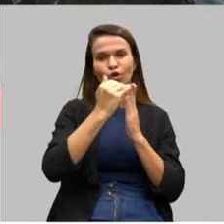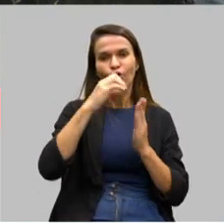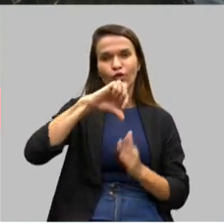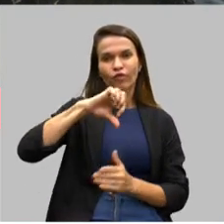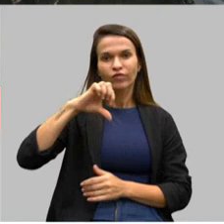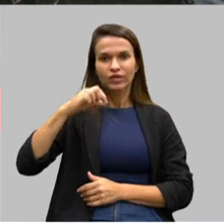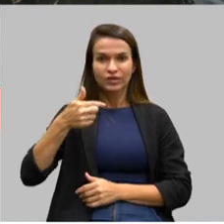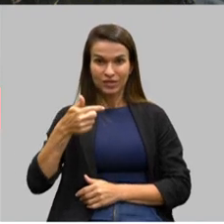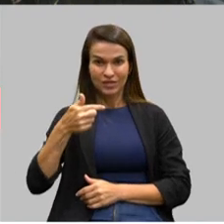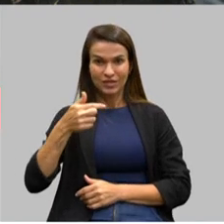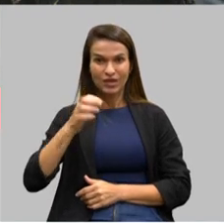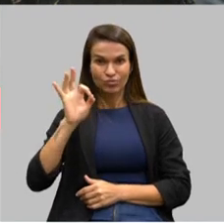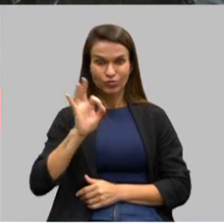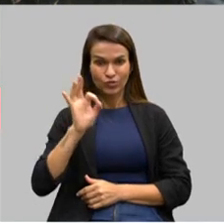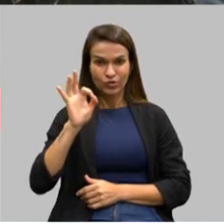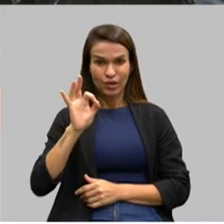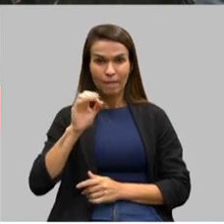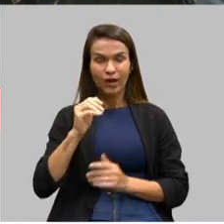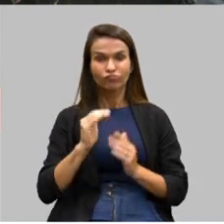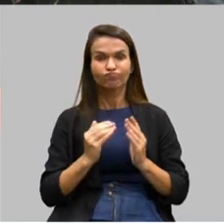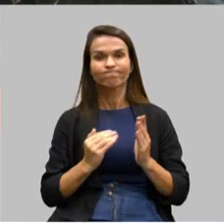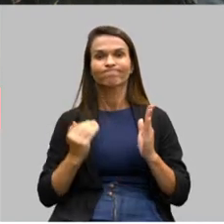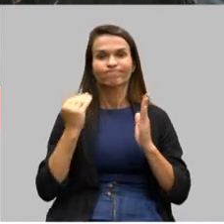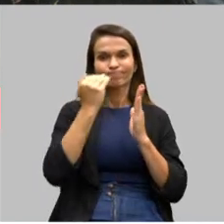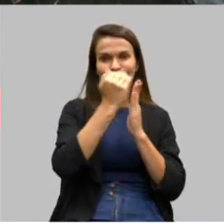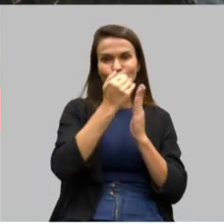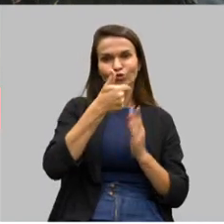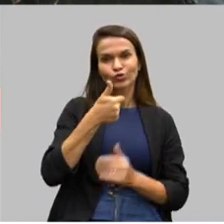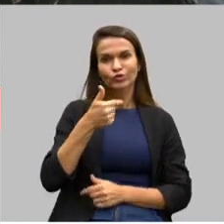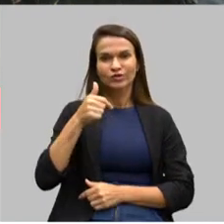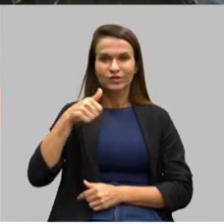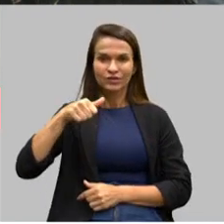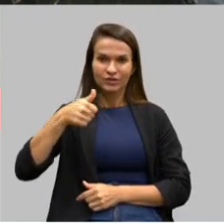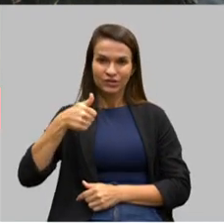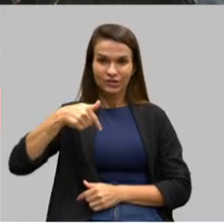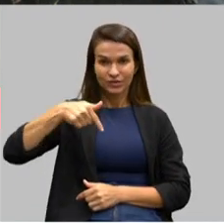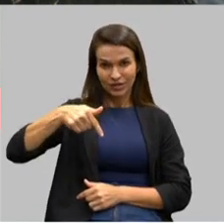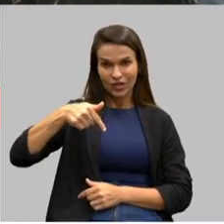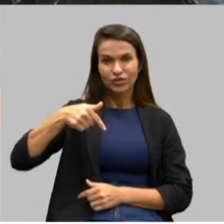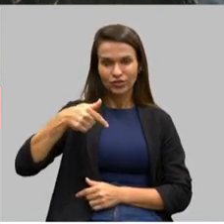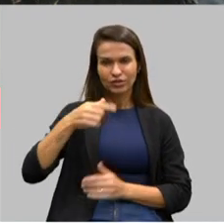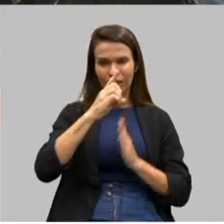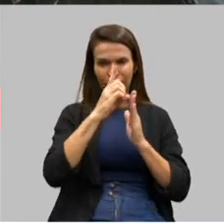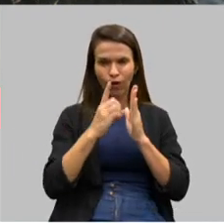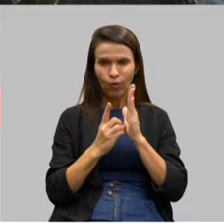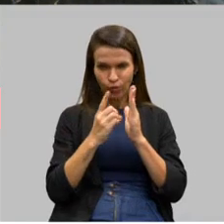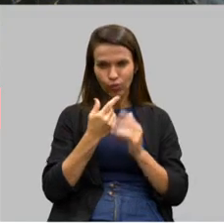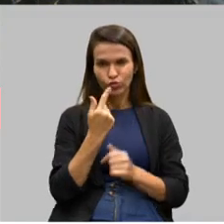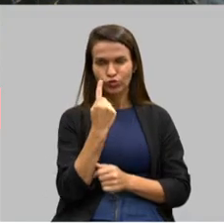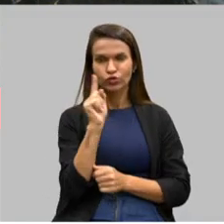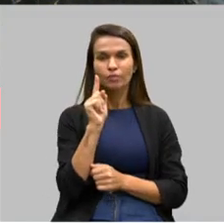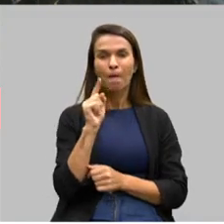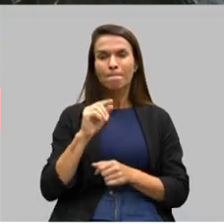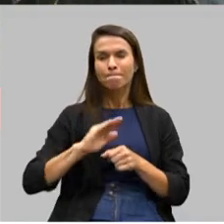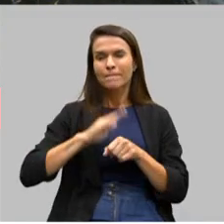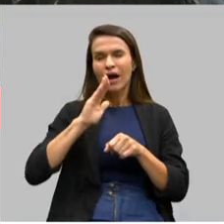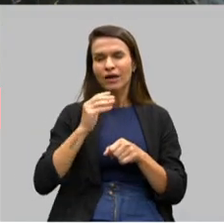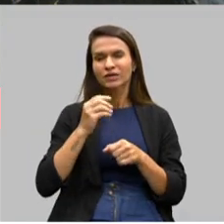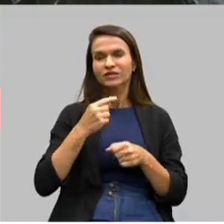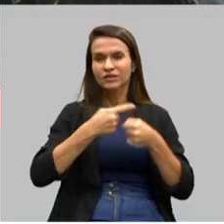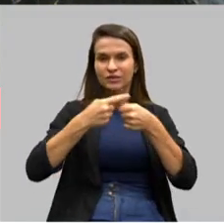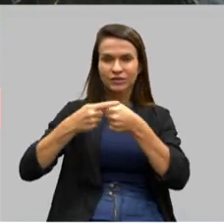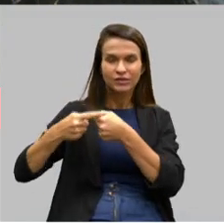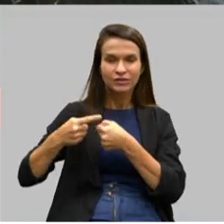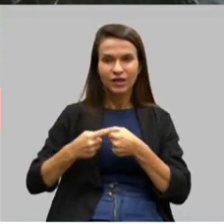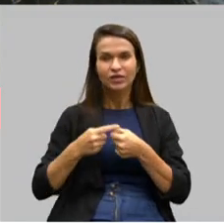para 217 na última década, significando que mais cidades passaram a conviver com